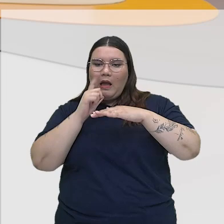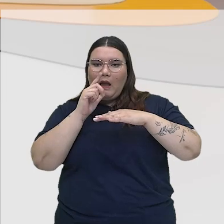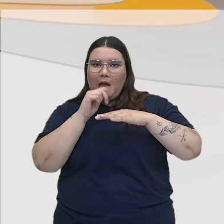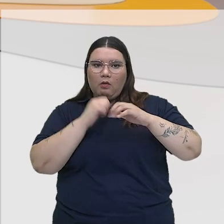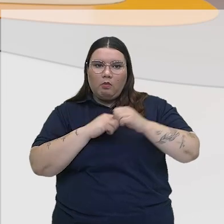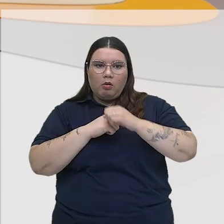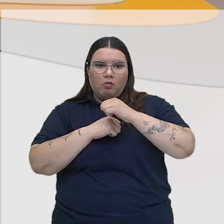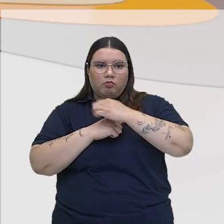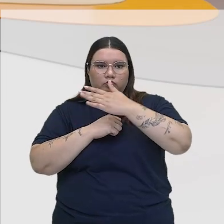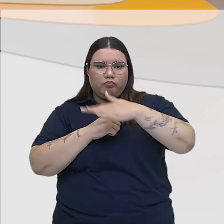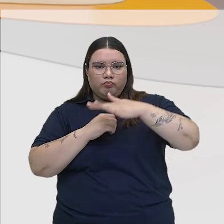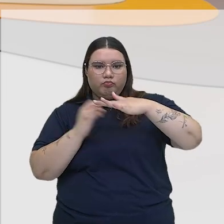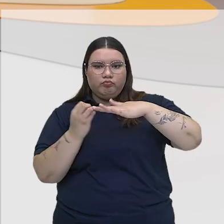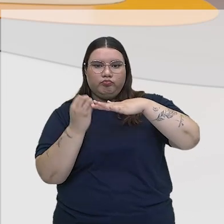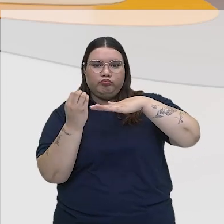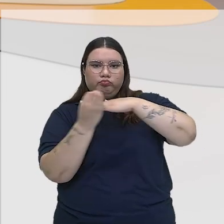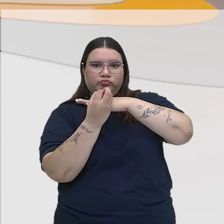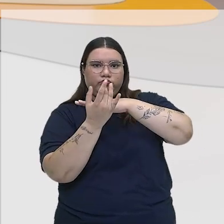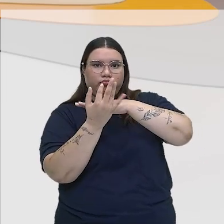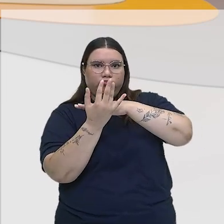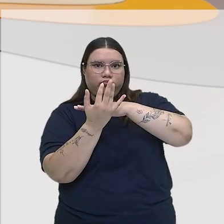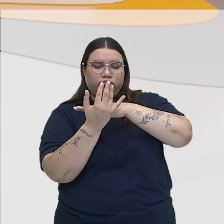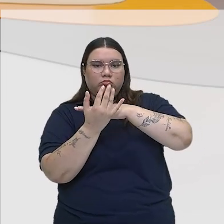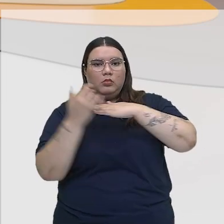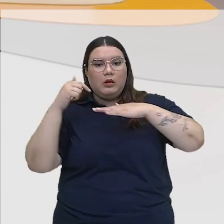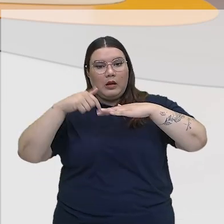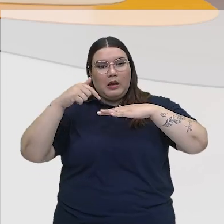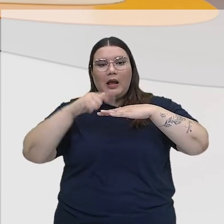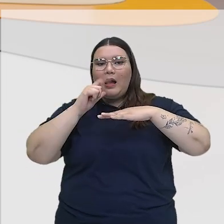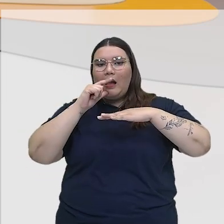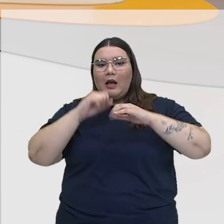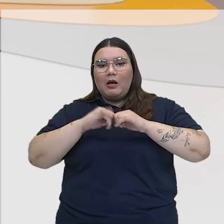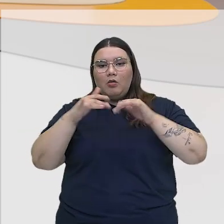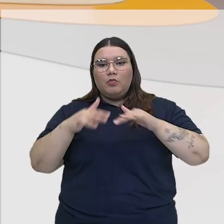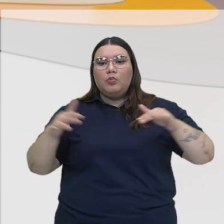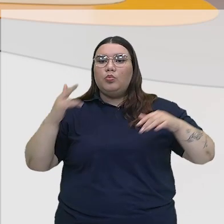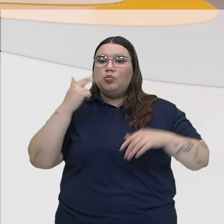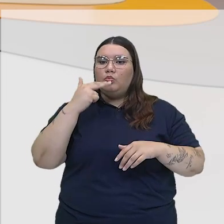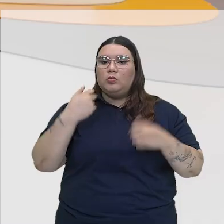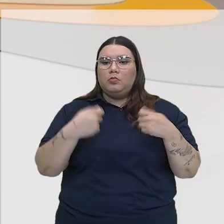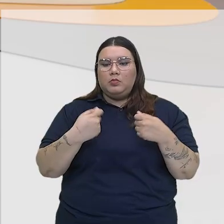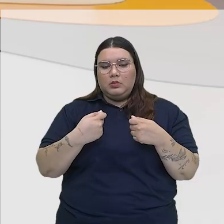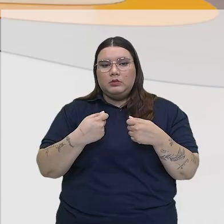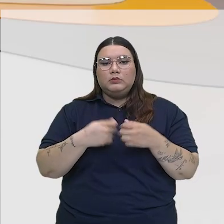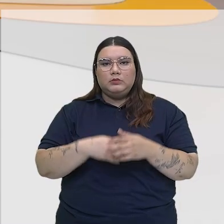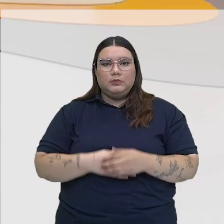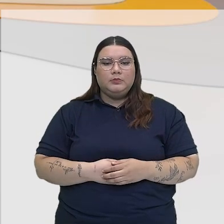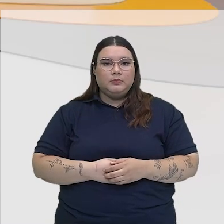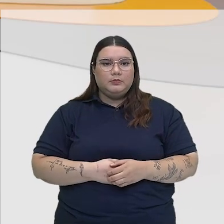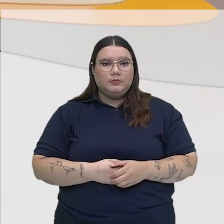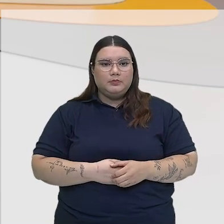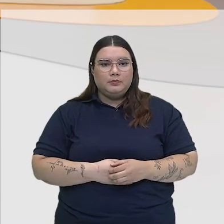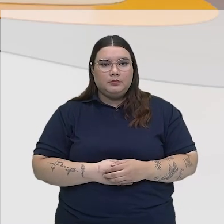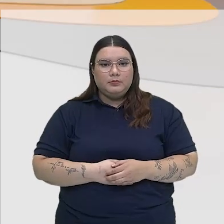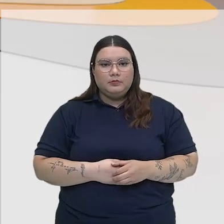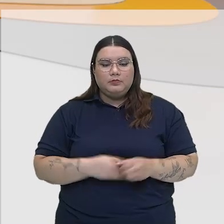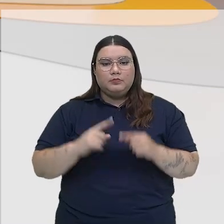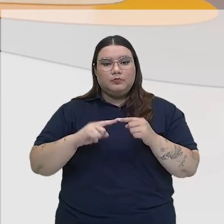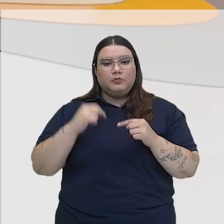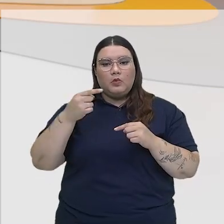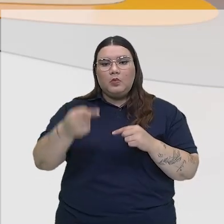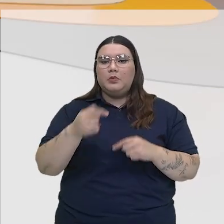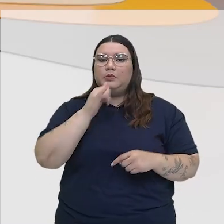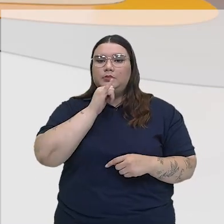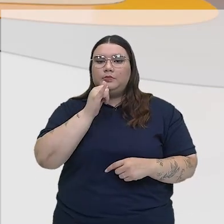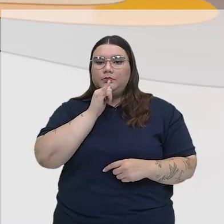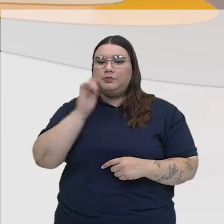água, né, cheia de nutrientes para que a gente tenha aqui essas plantinhas crescendo e indo para o mercado. Um outro